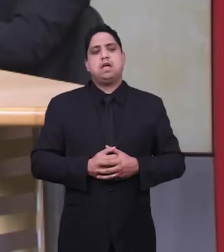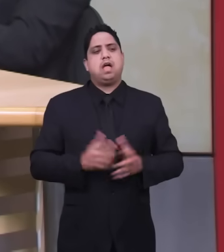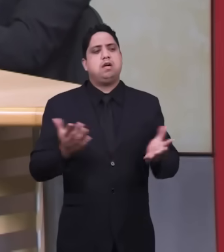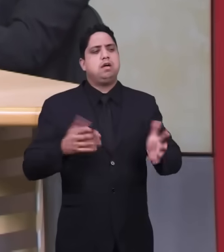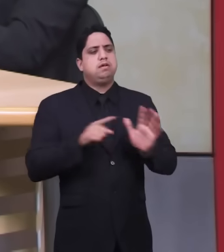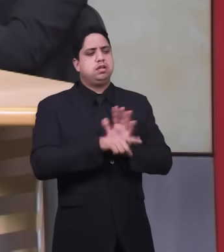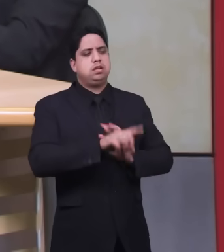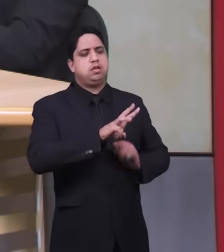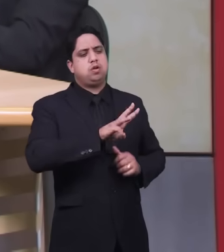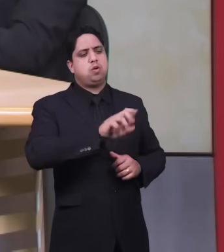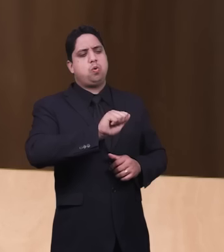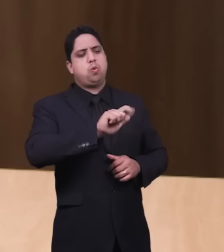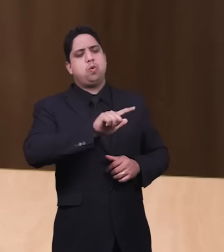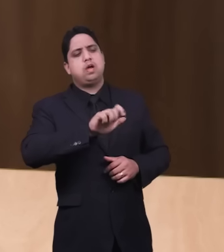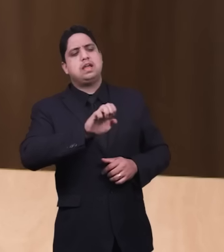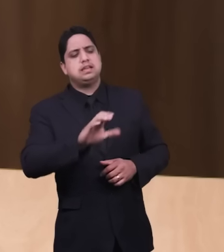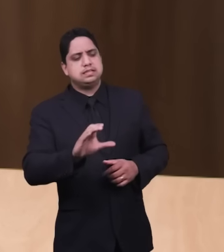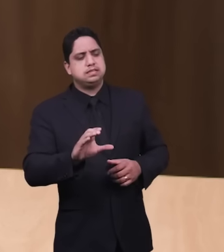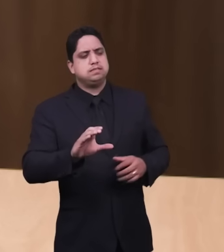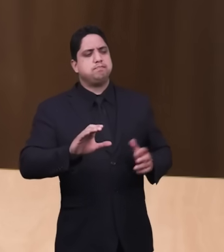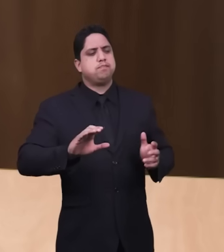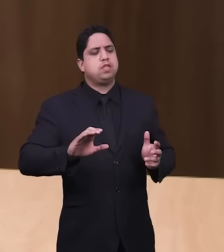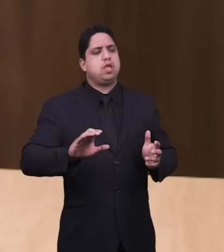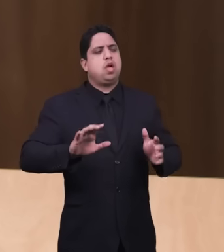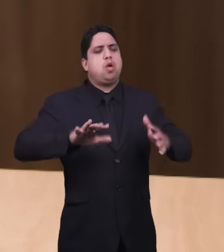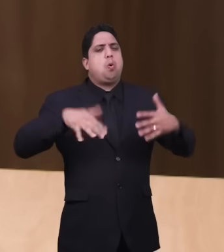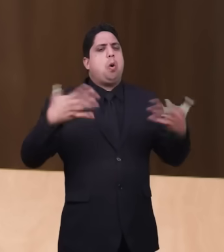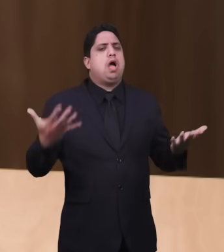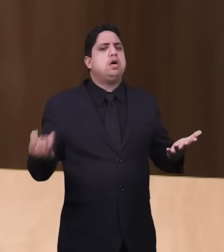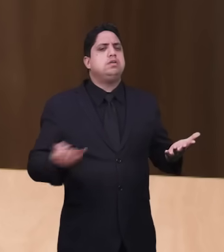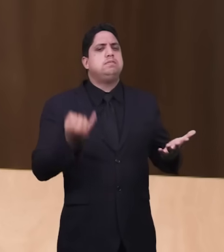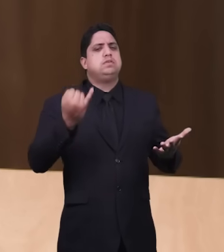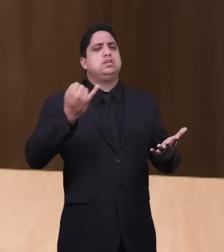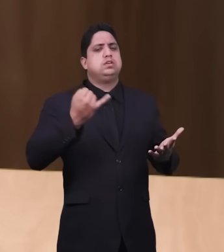Wallace, qual a importância